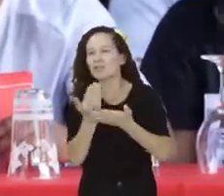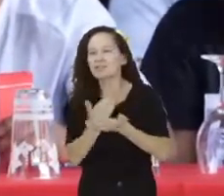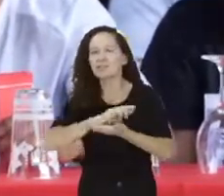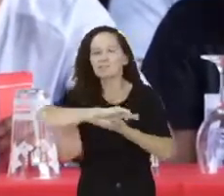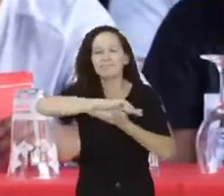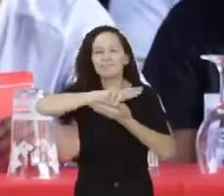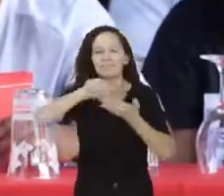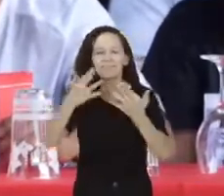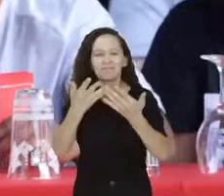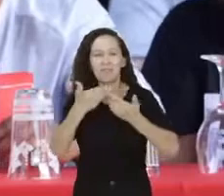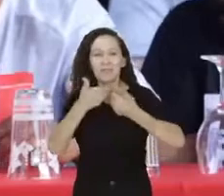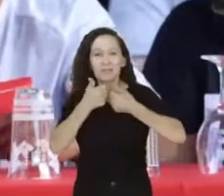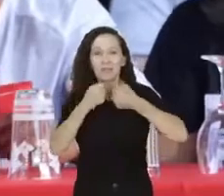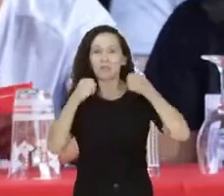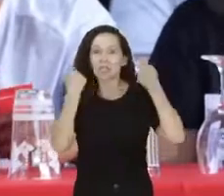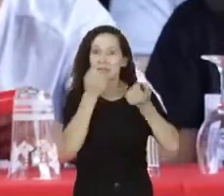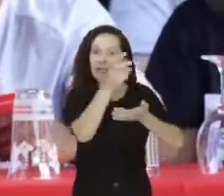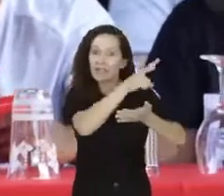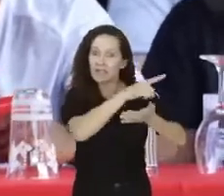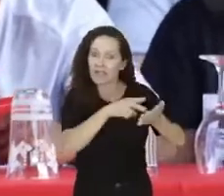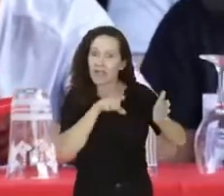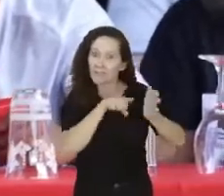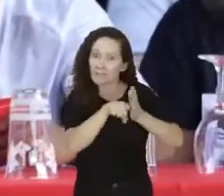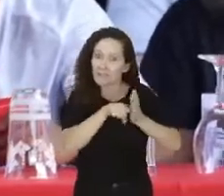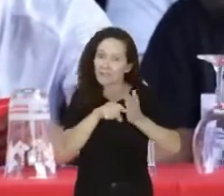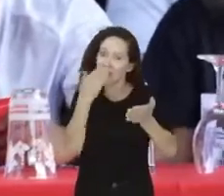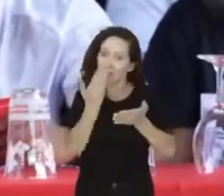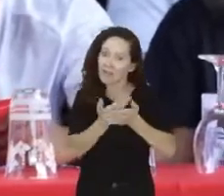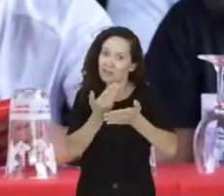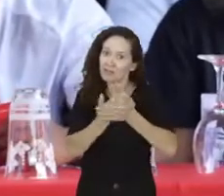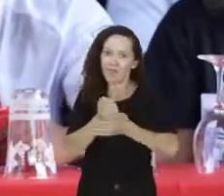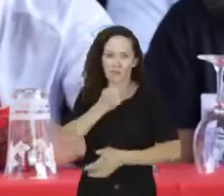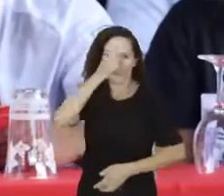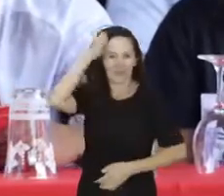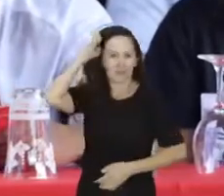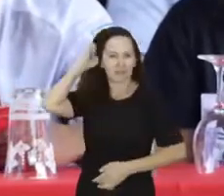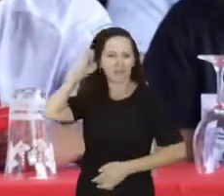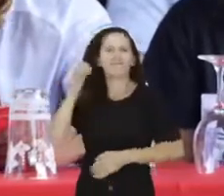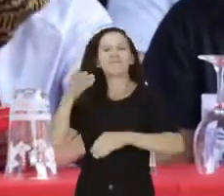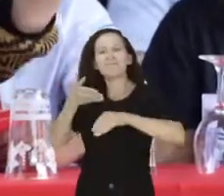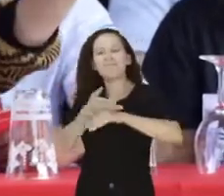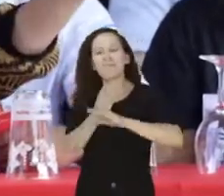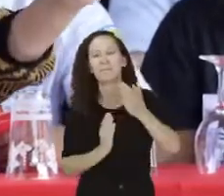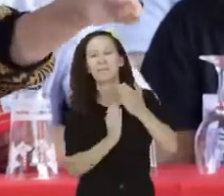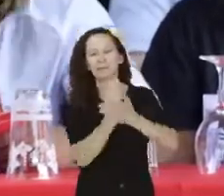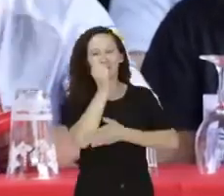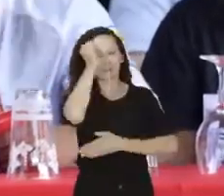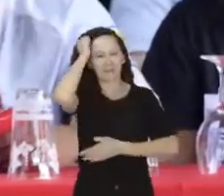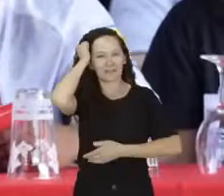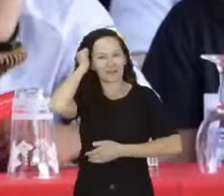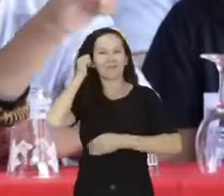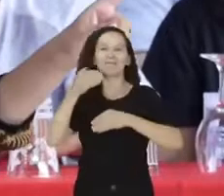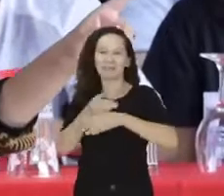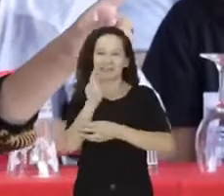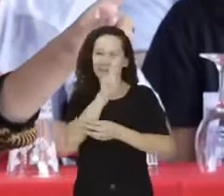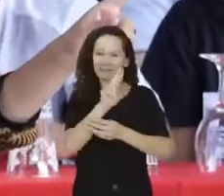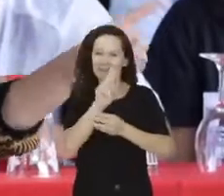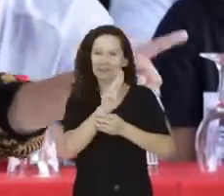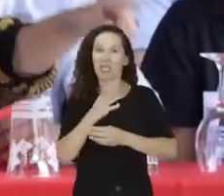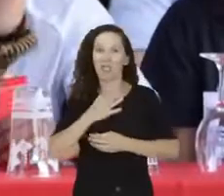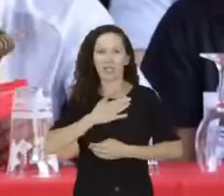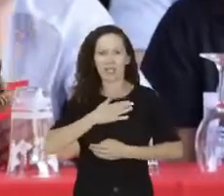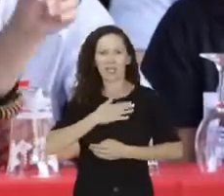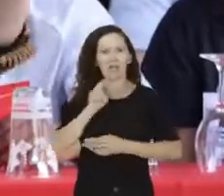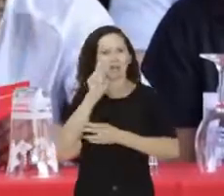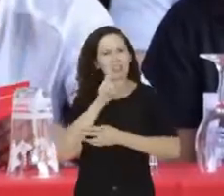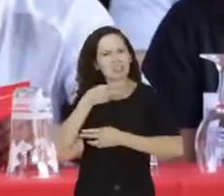para entrar nas grandes universidades que a gente tem públicas nesse país. E através da biblioteca, sem cursinho pago,